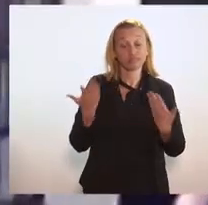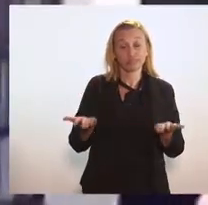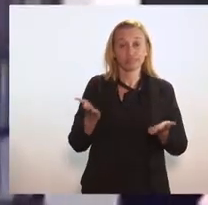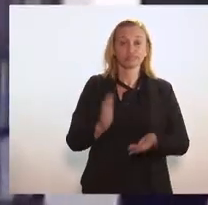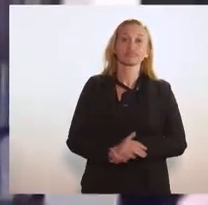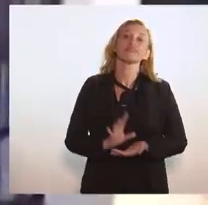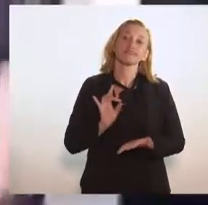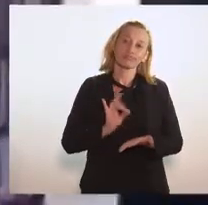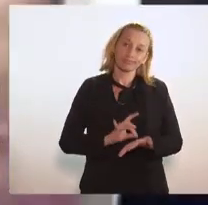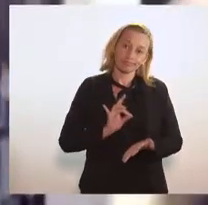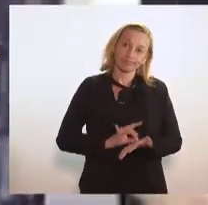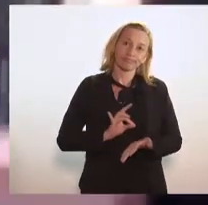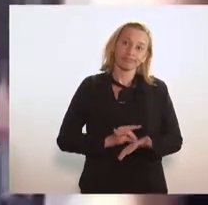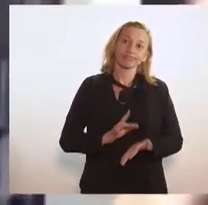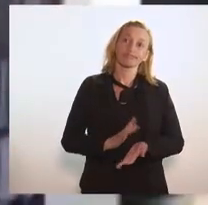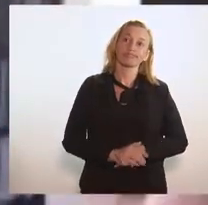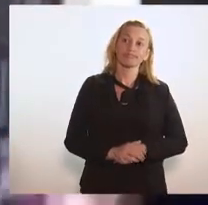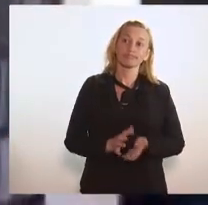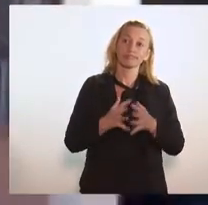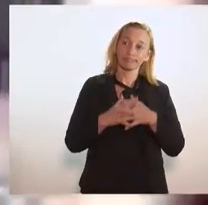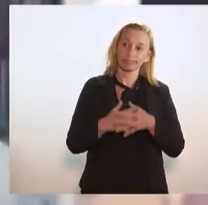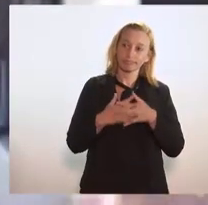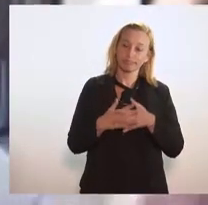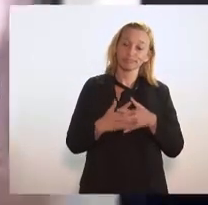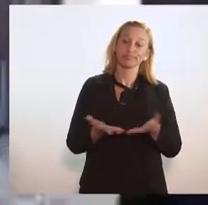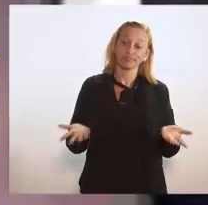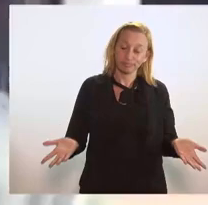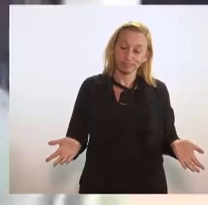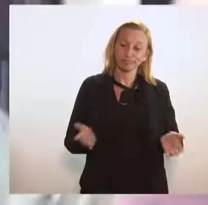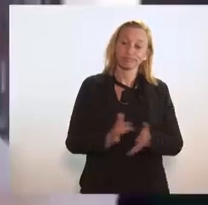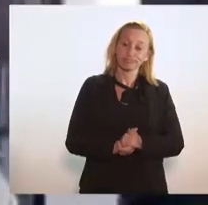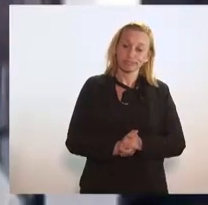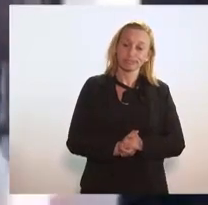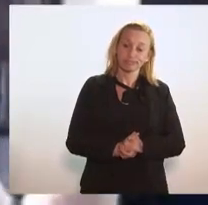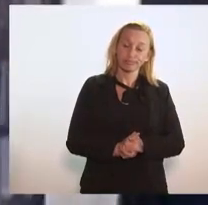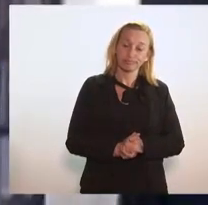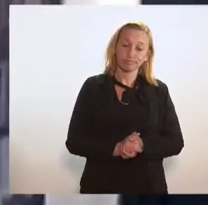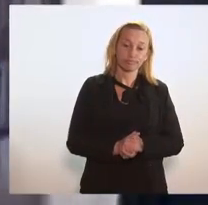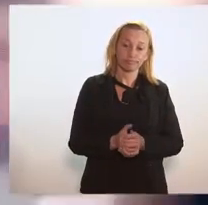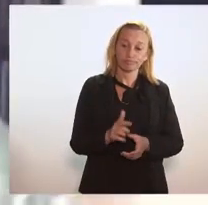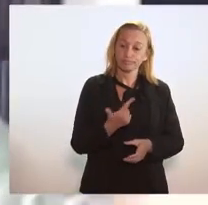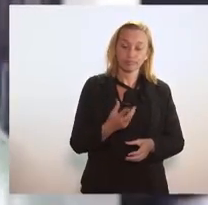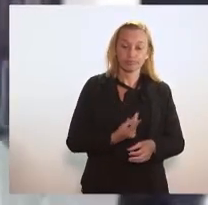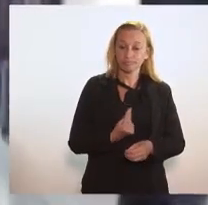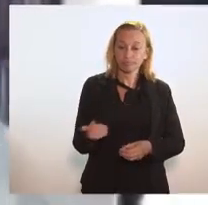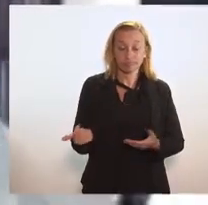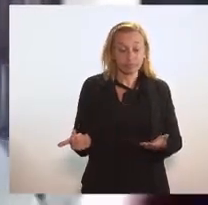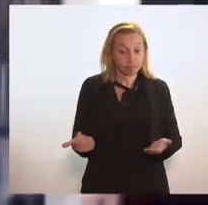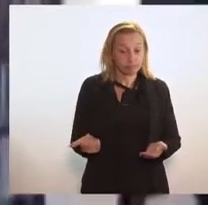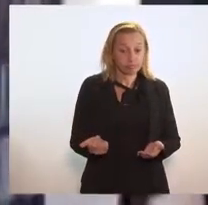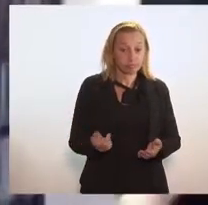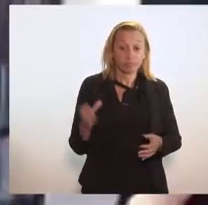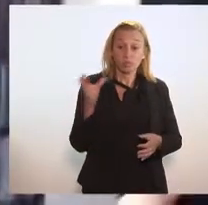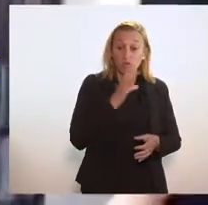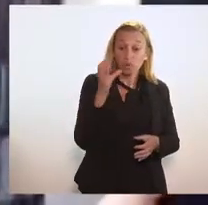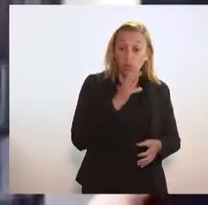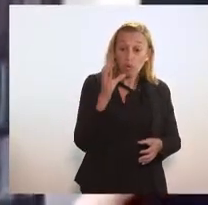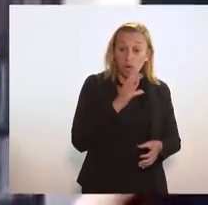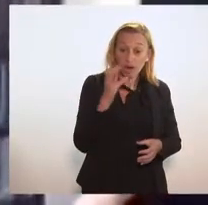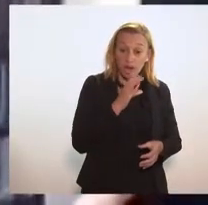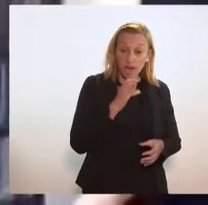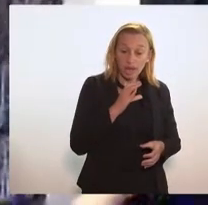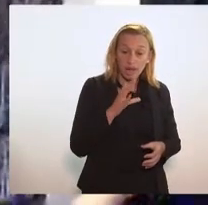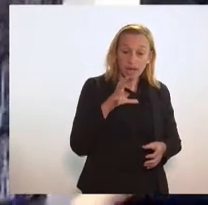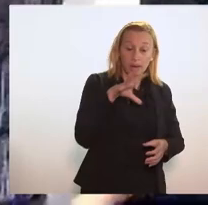realmente que é complicado estamos num beco sem saída aquele negócio é o